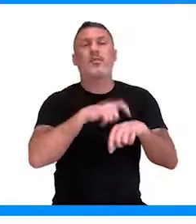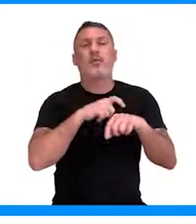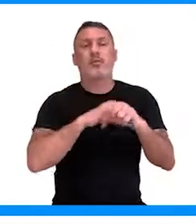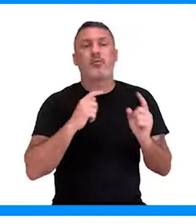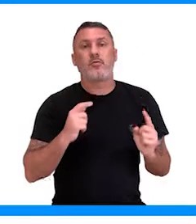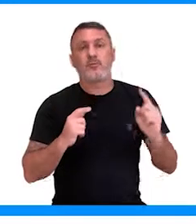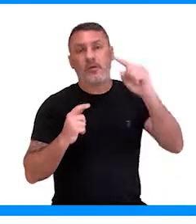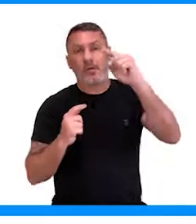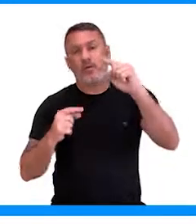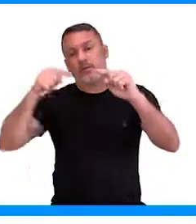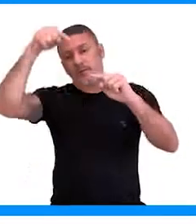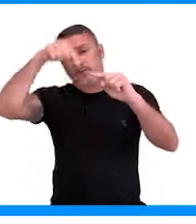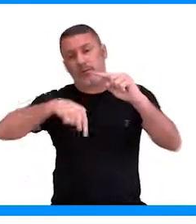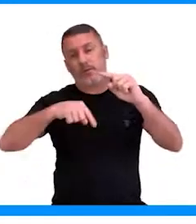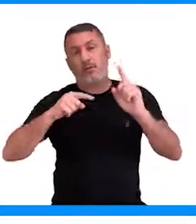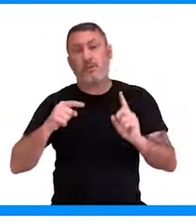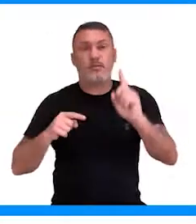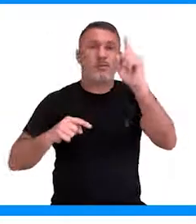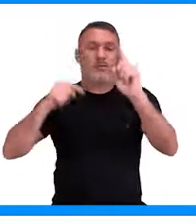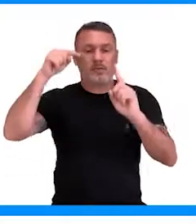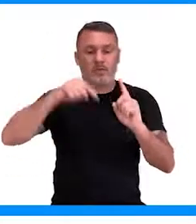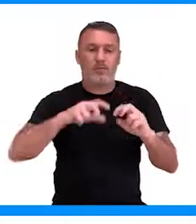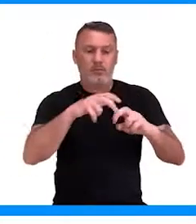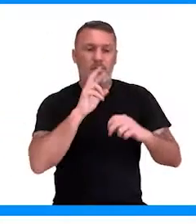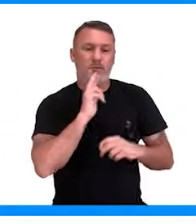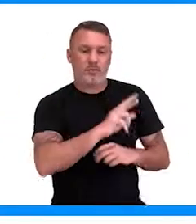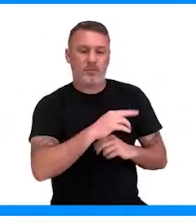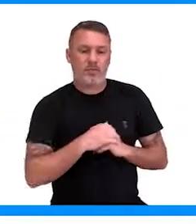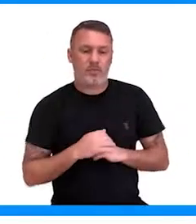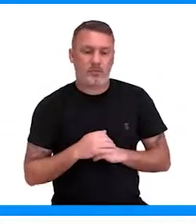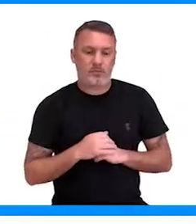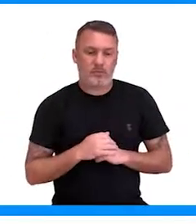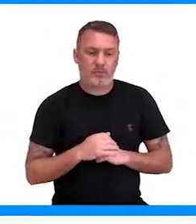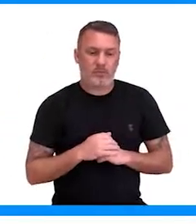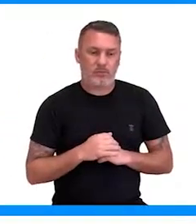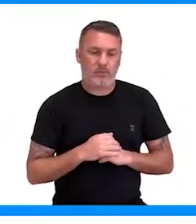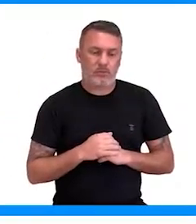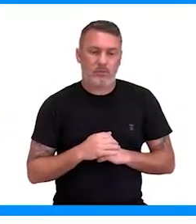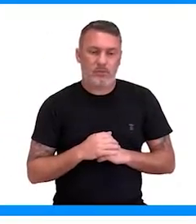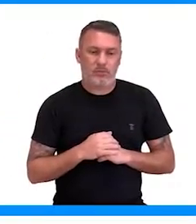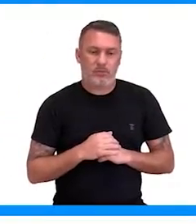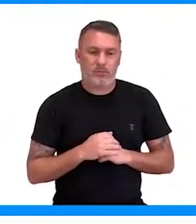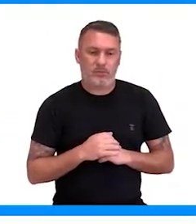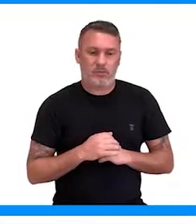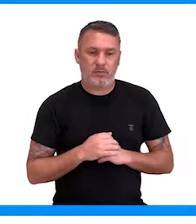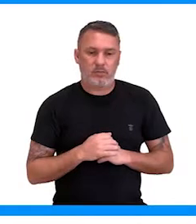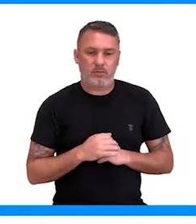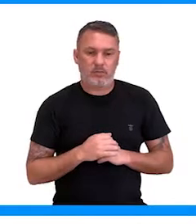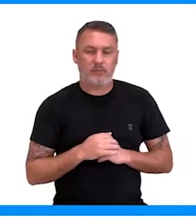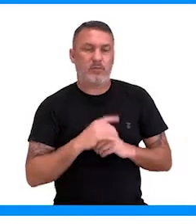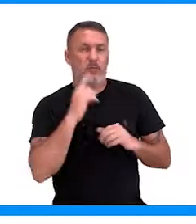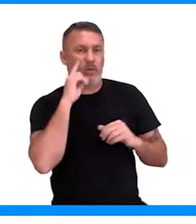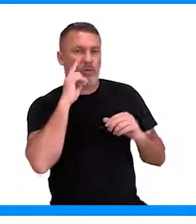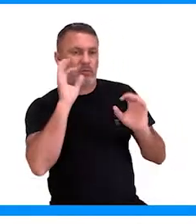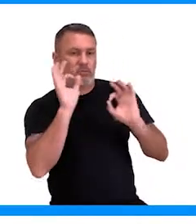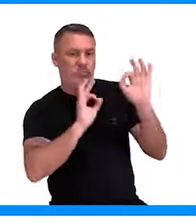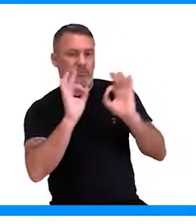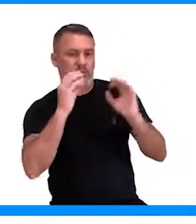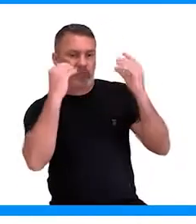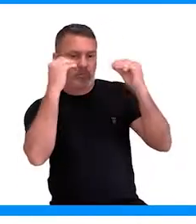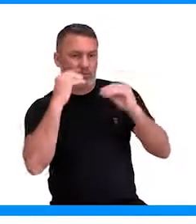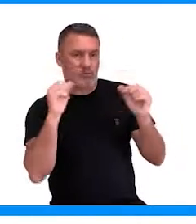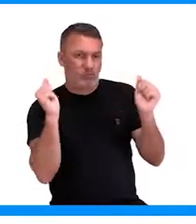fazer aqui, ó. 100t menos 5t ao quadrado. Vamos deixar